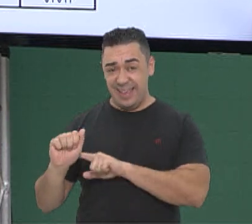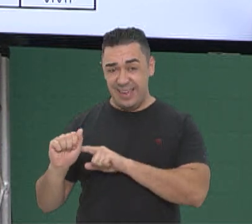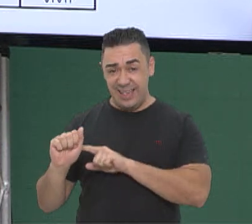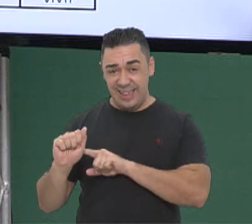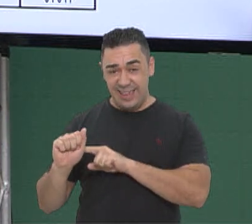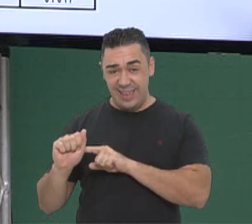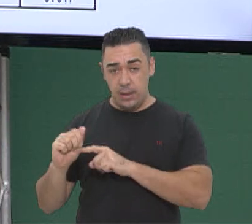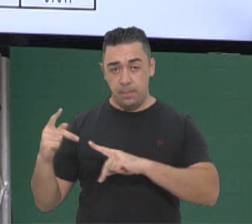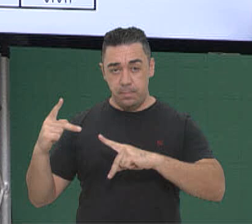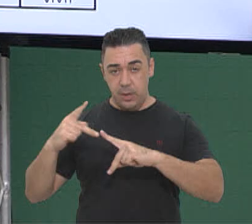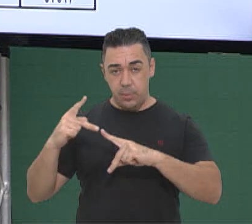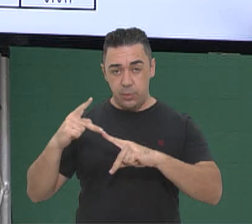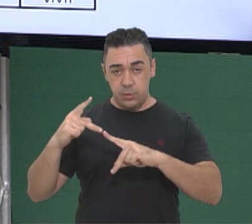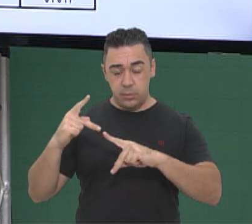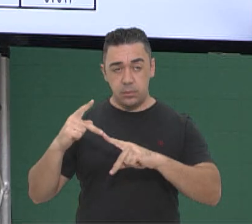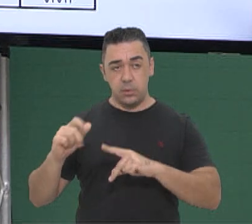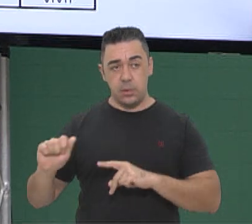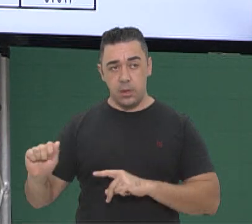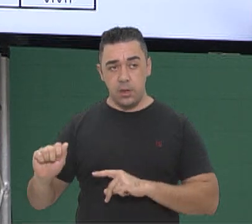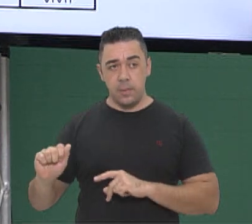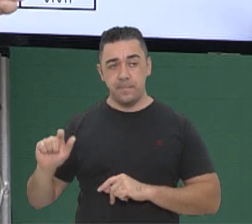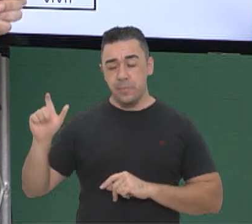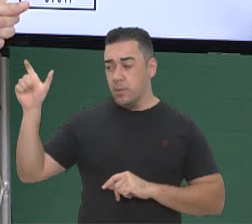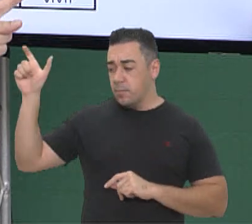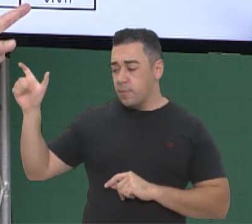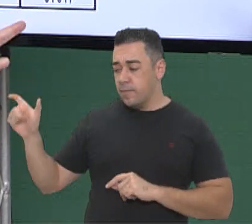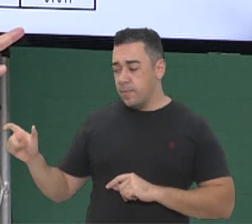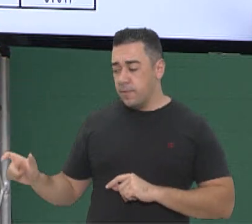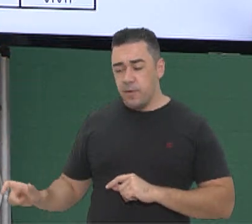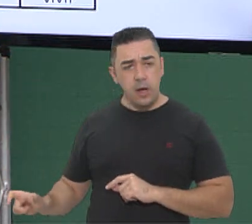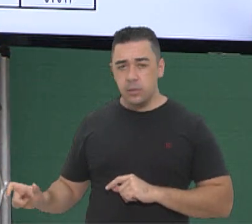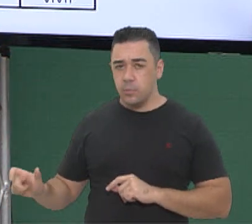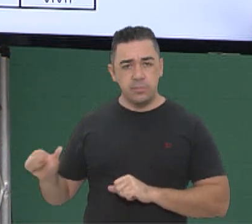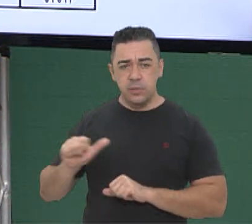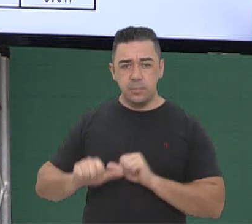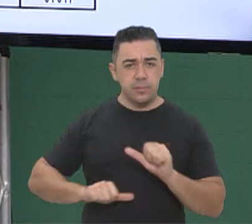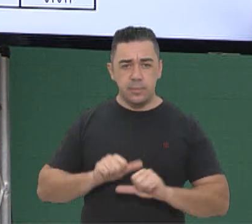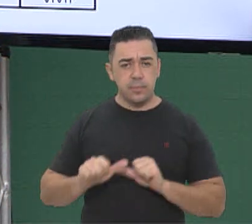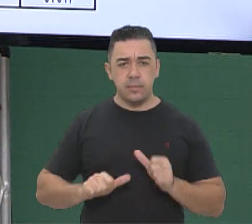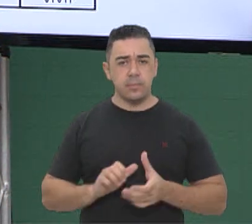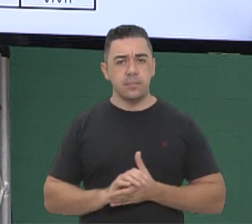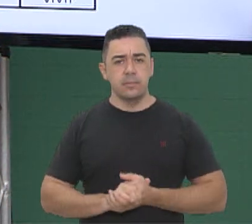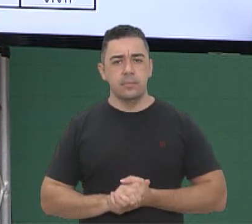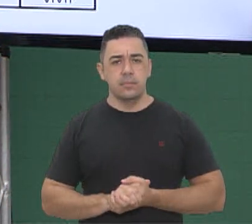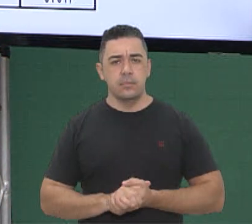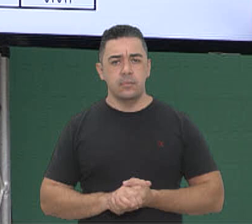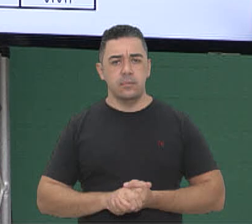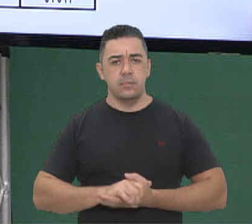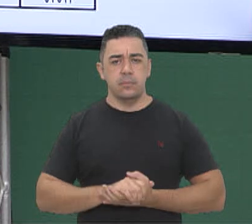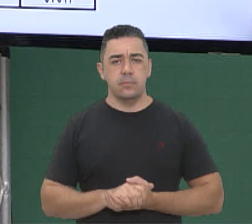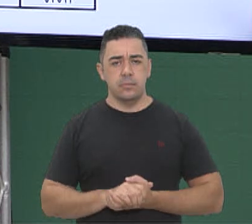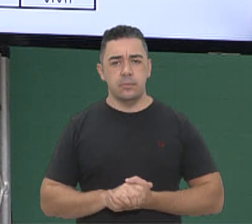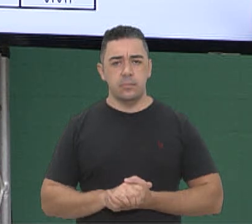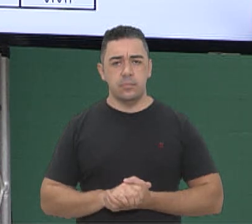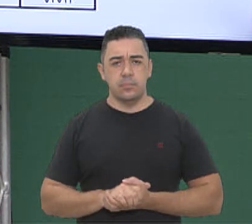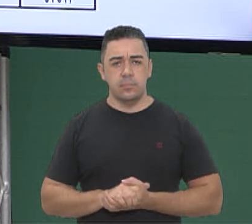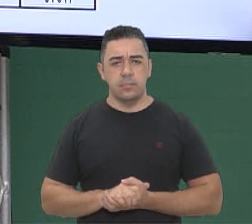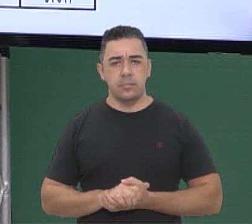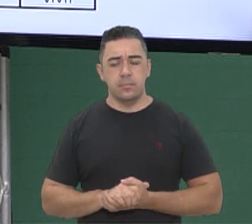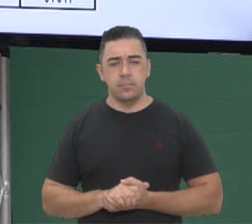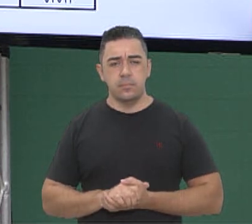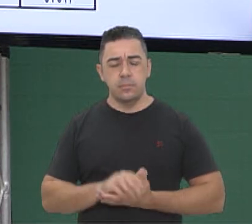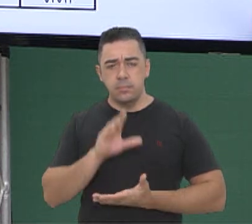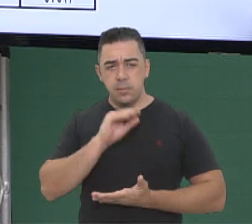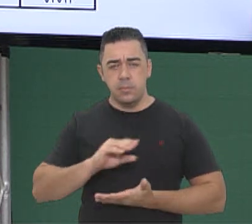verbo e o segundo, a preposição a, e os verbos no infinitivo não são conjugados. Voy a hablar. Usted